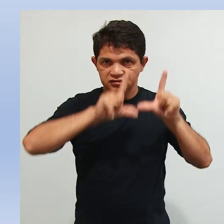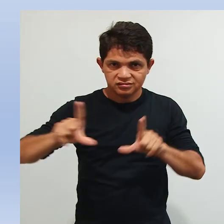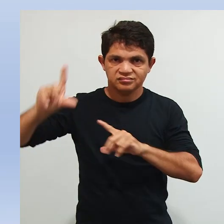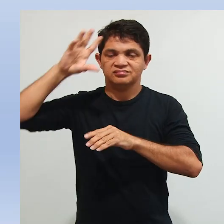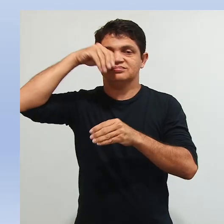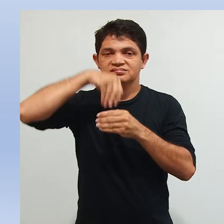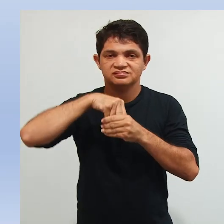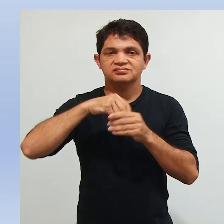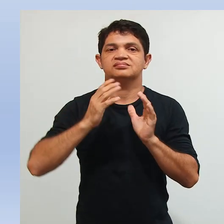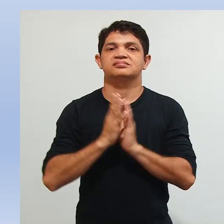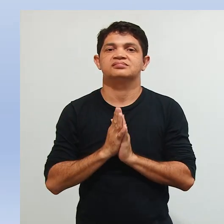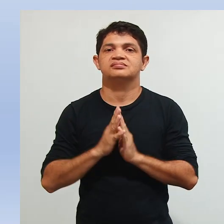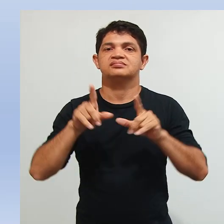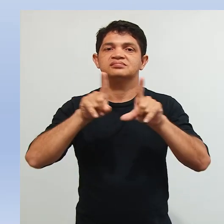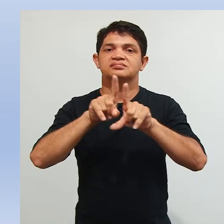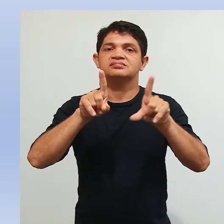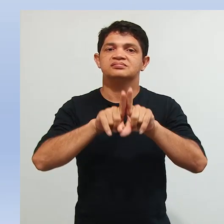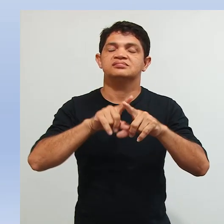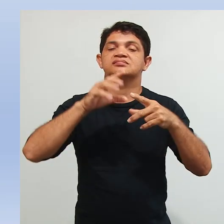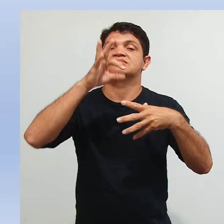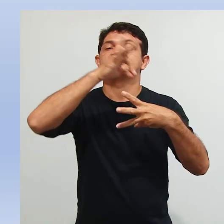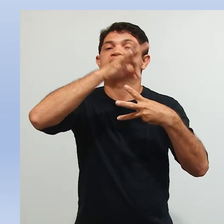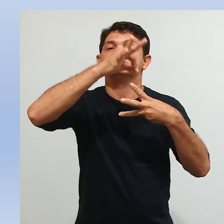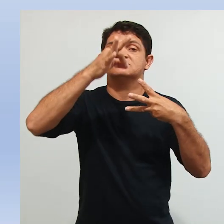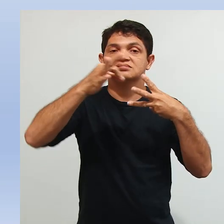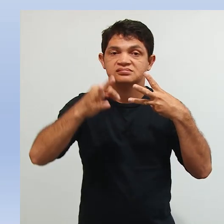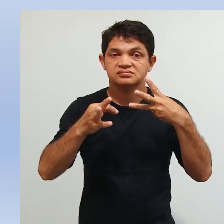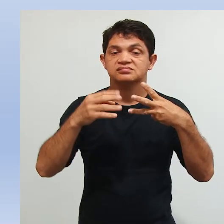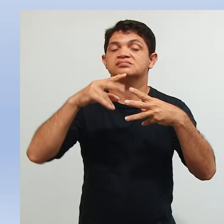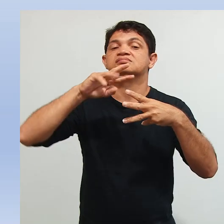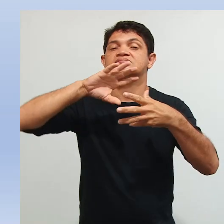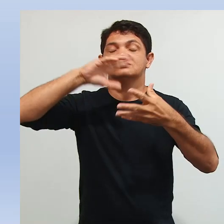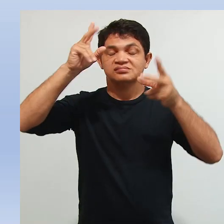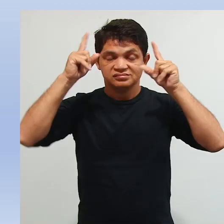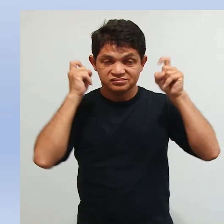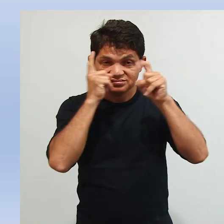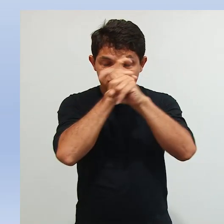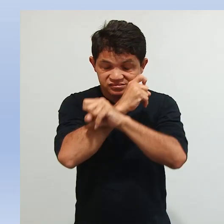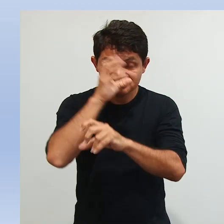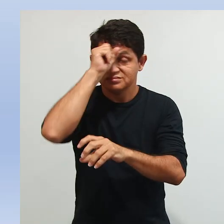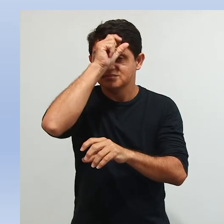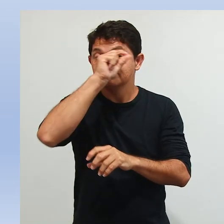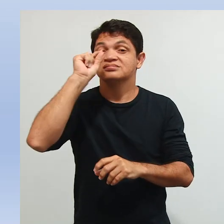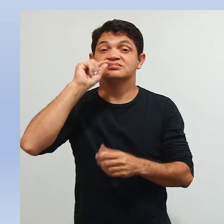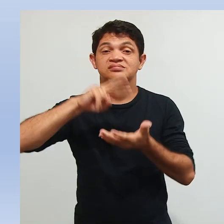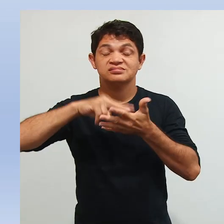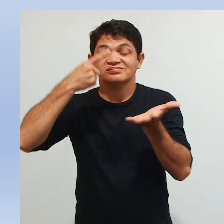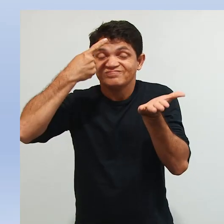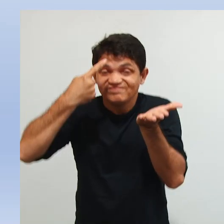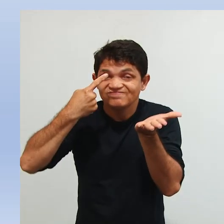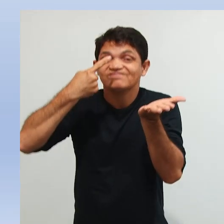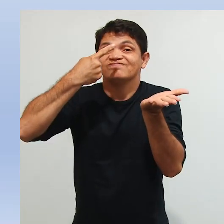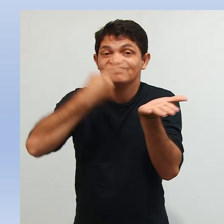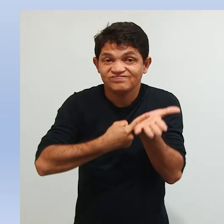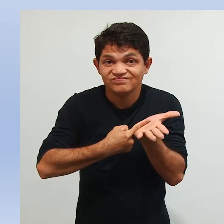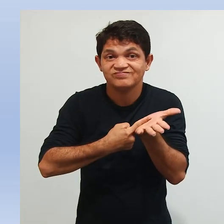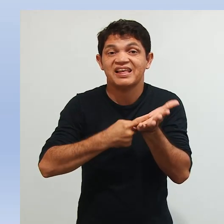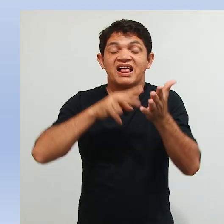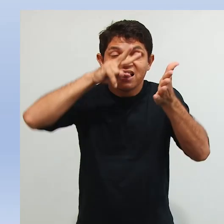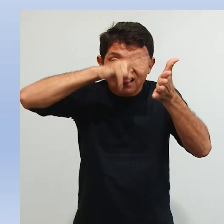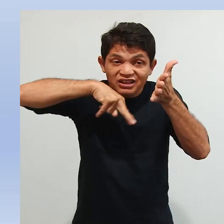também um outro que é a disgrafia. E quais são então esses transtornos? É o transtorno específico da aprendizagem com comprometimento